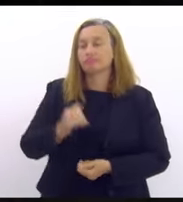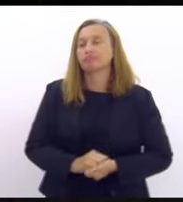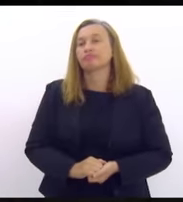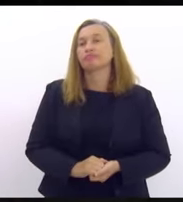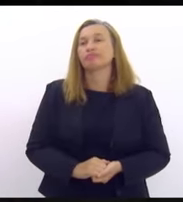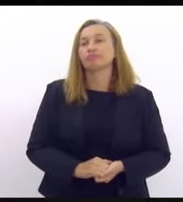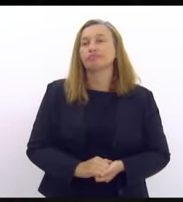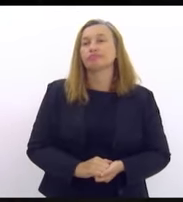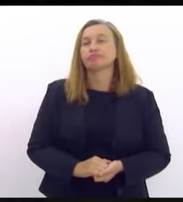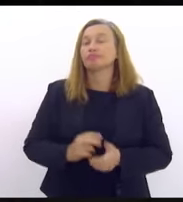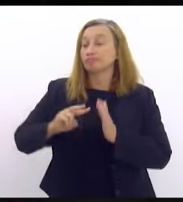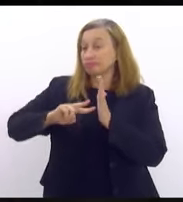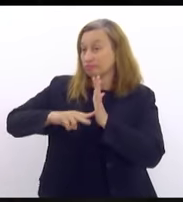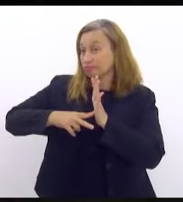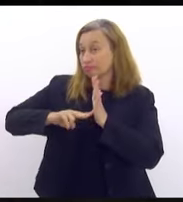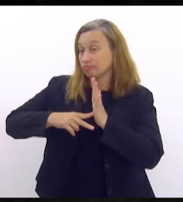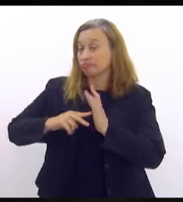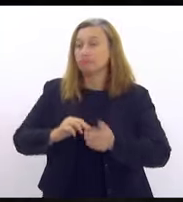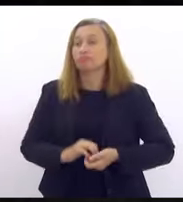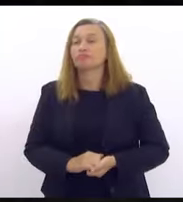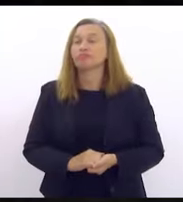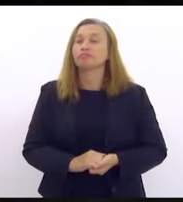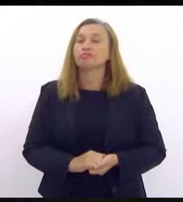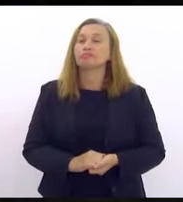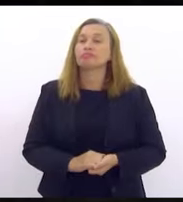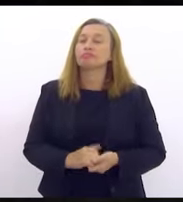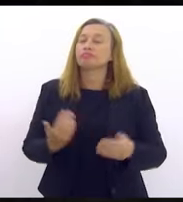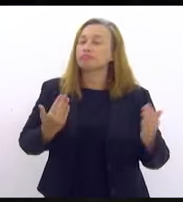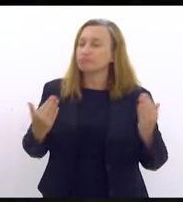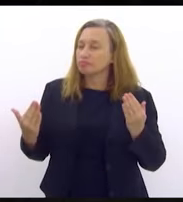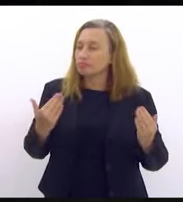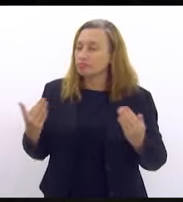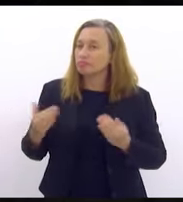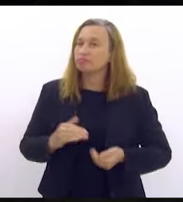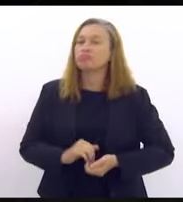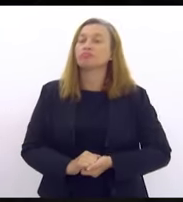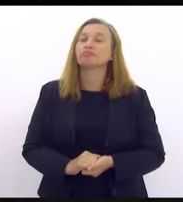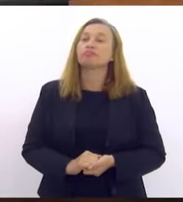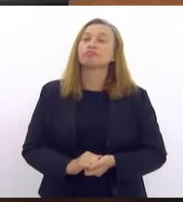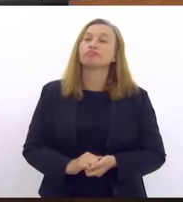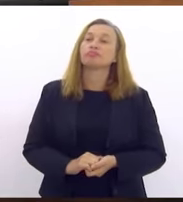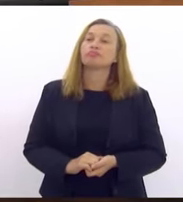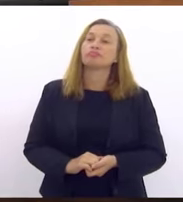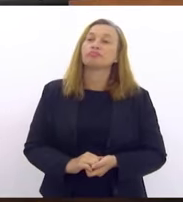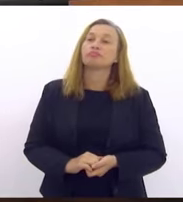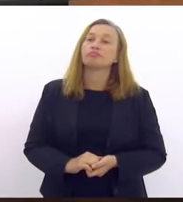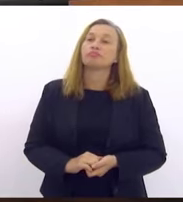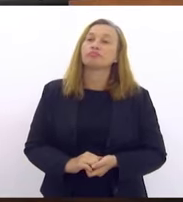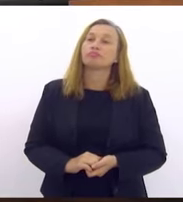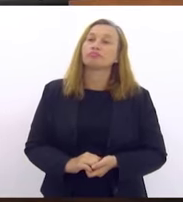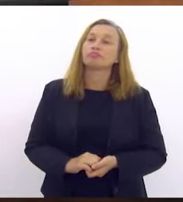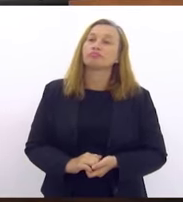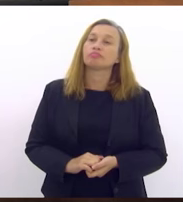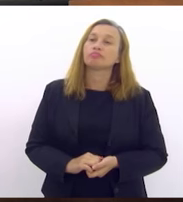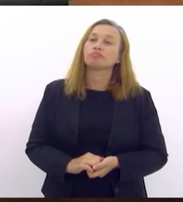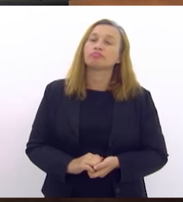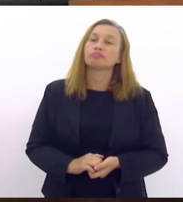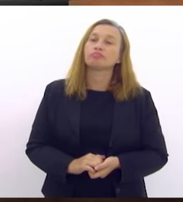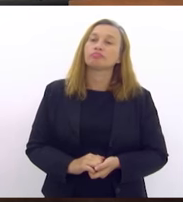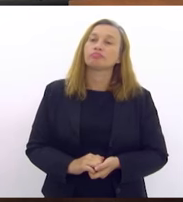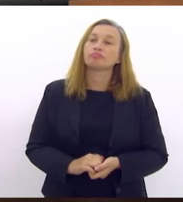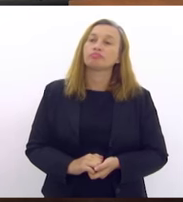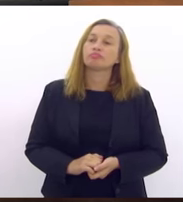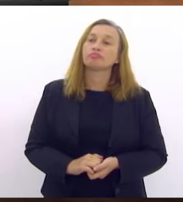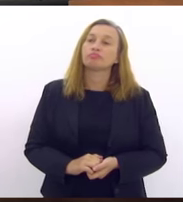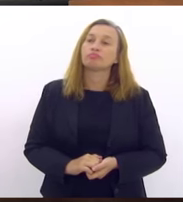com sindicatos e comparando né Por exemplo enquanto eh o